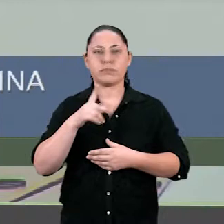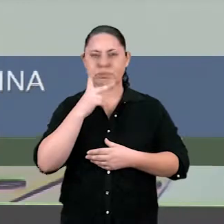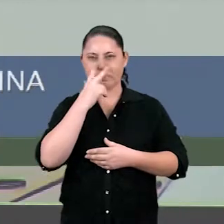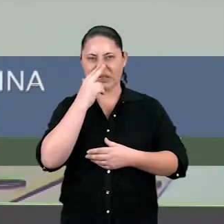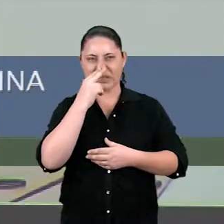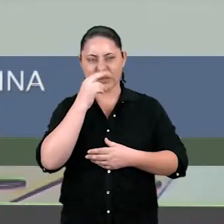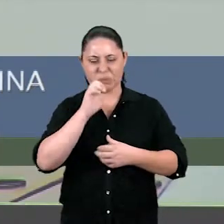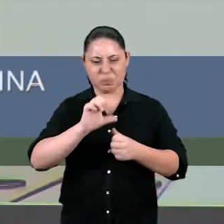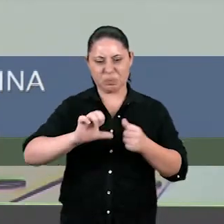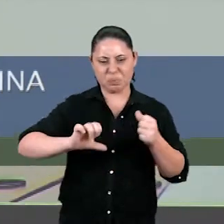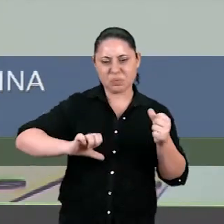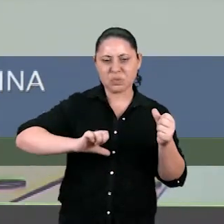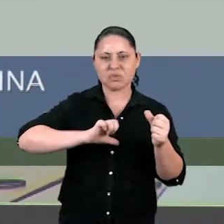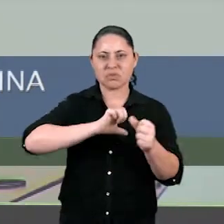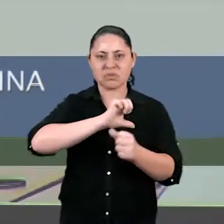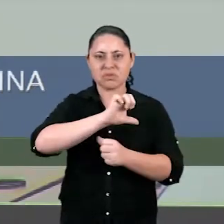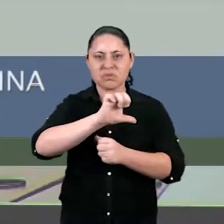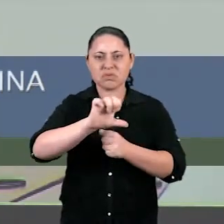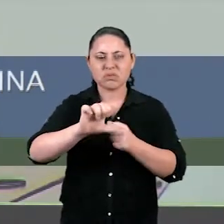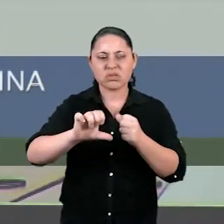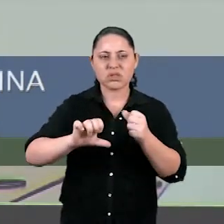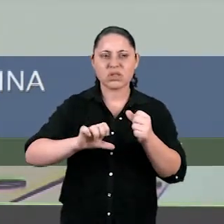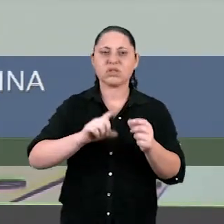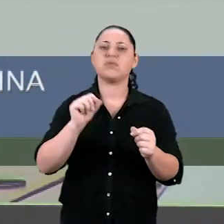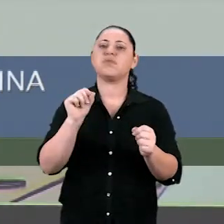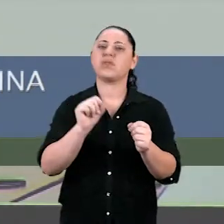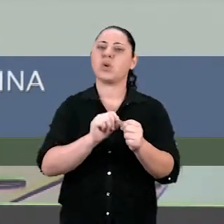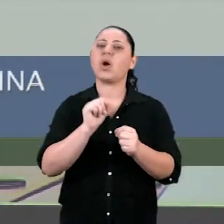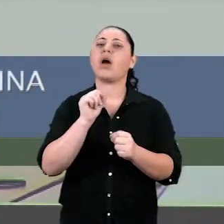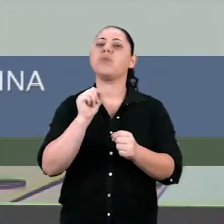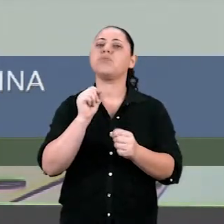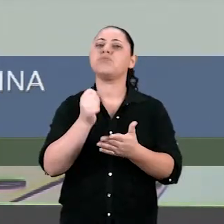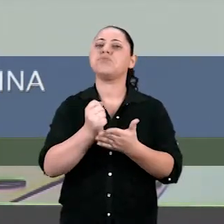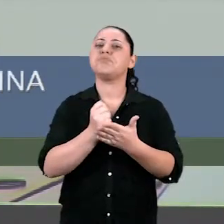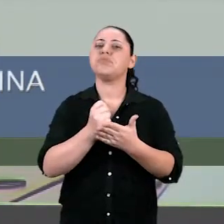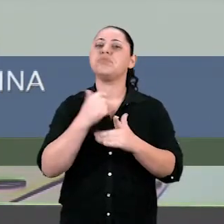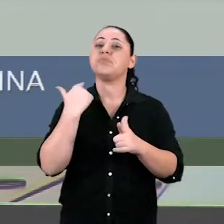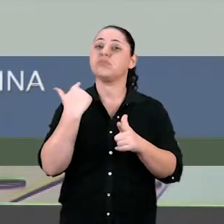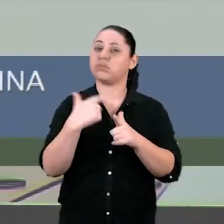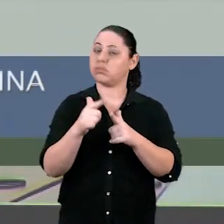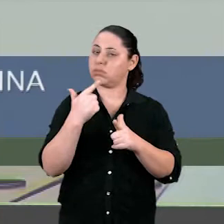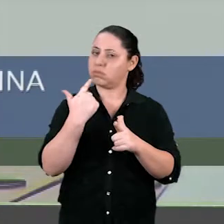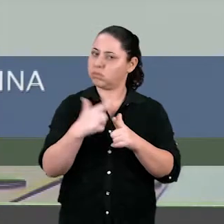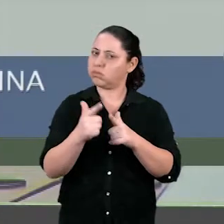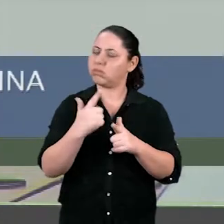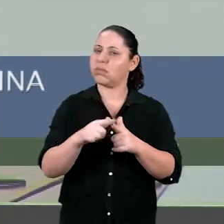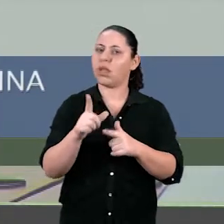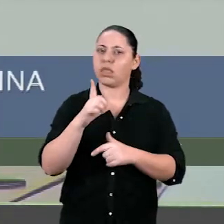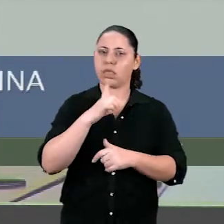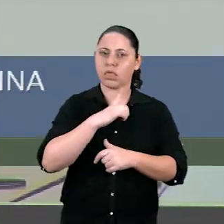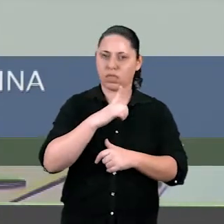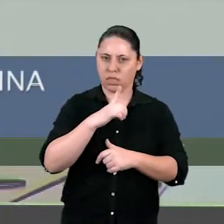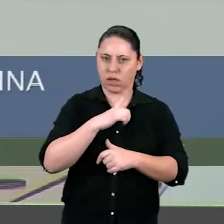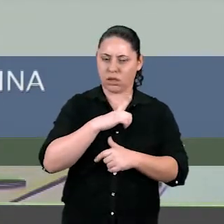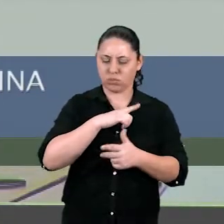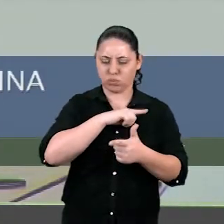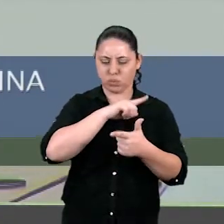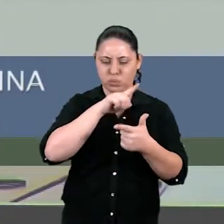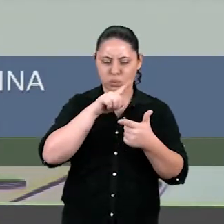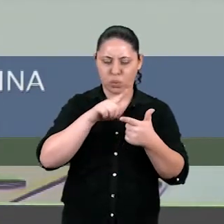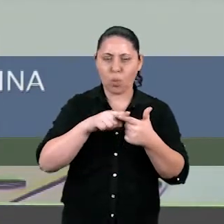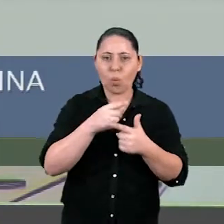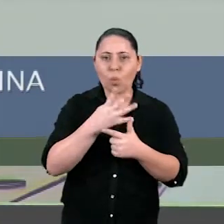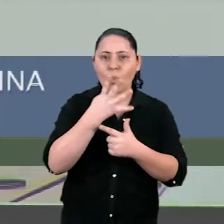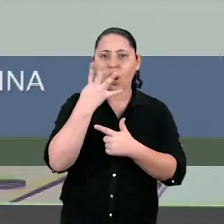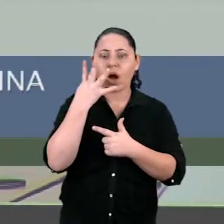né, alguns problemas. Então, a gente tem, desde a redemocratização, 2 dos 4 presidentes diretamente eleitos